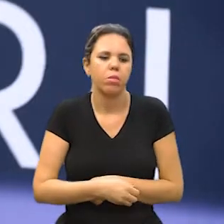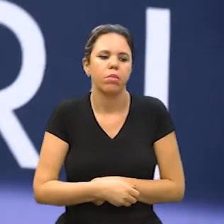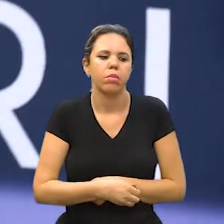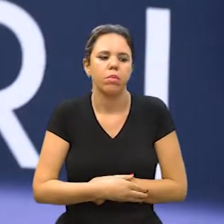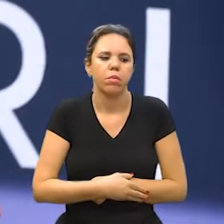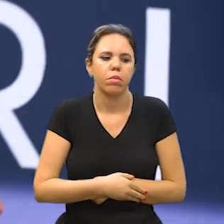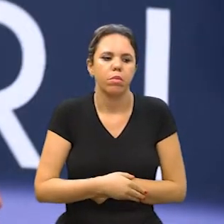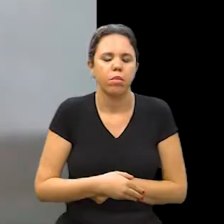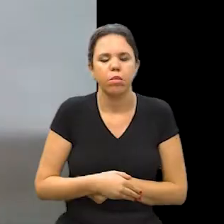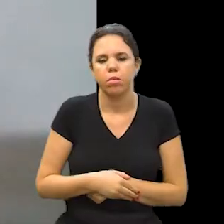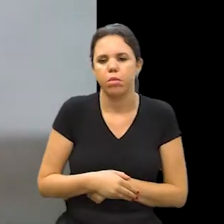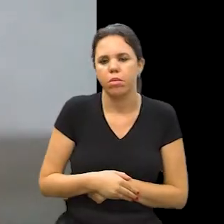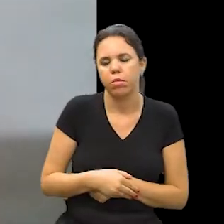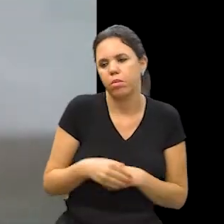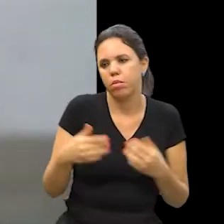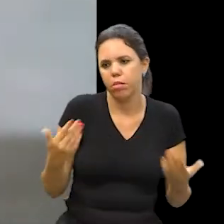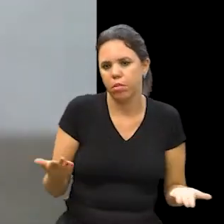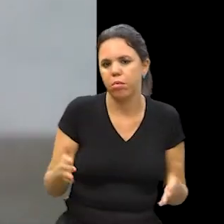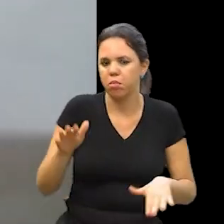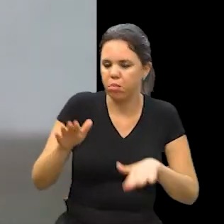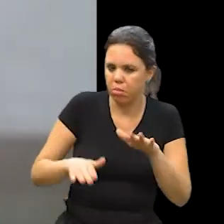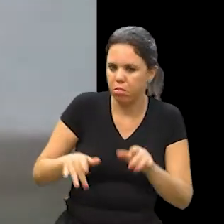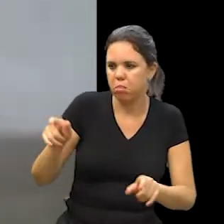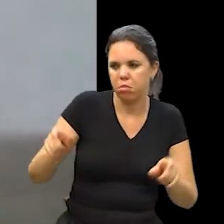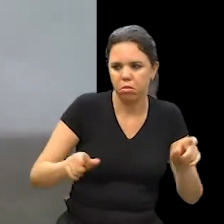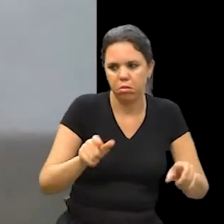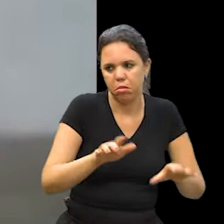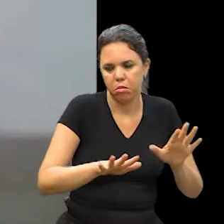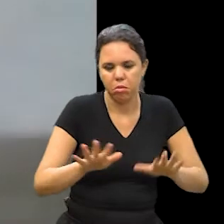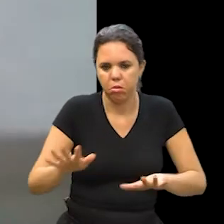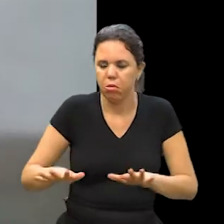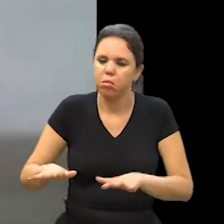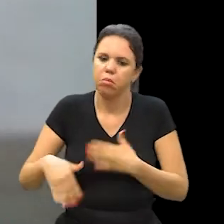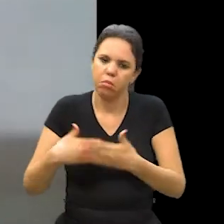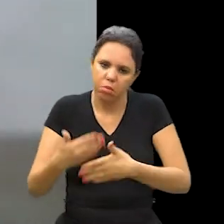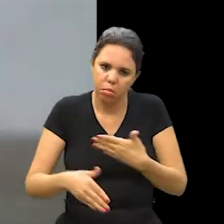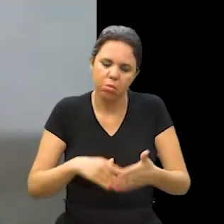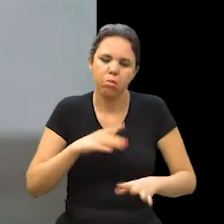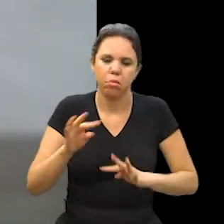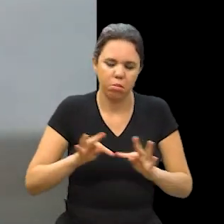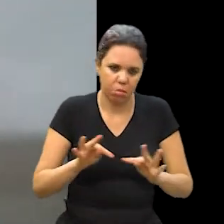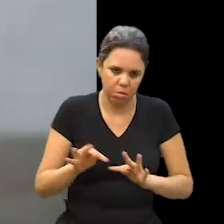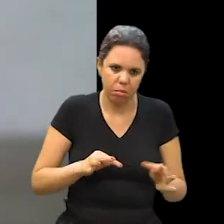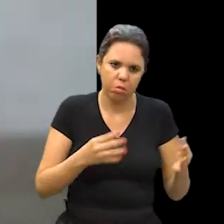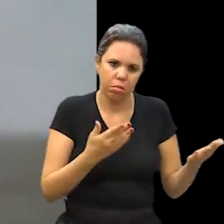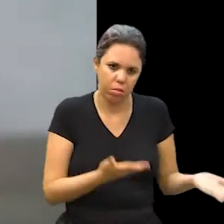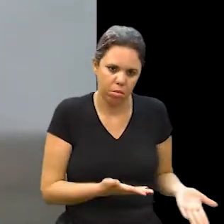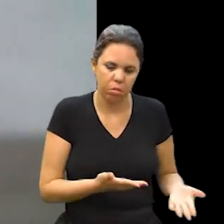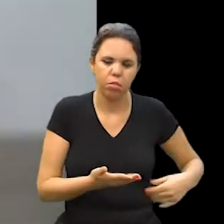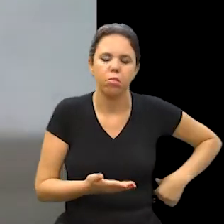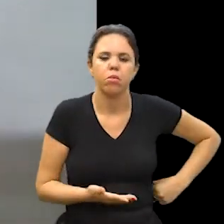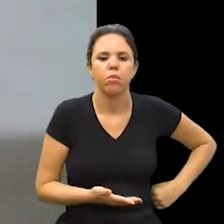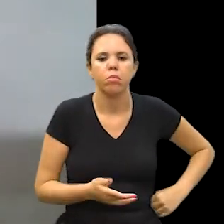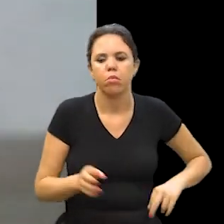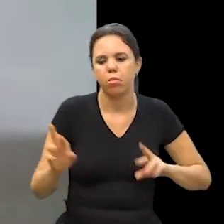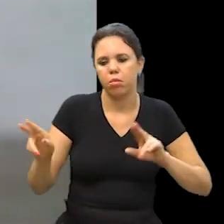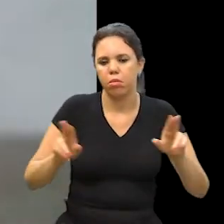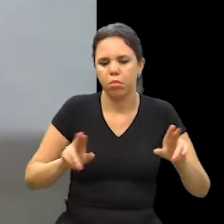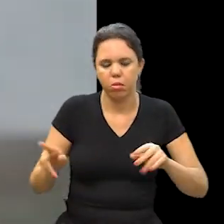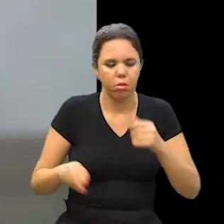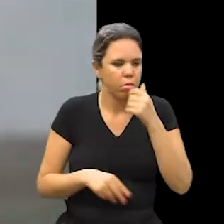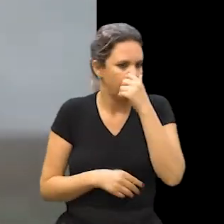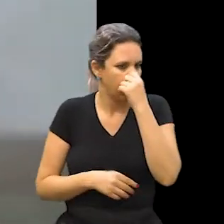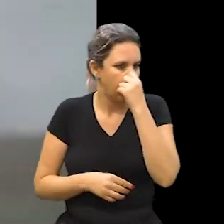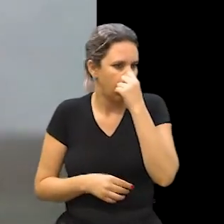sempre, sabe? Então, assim, cada caso é um caso, né? A gente vai ter que tratar com isso de formas diferentes,